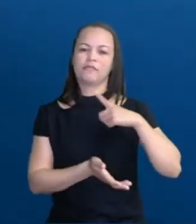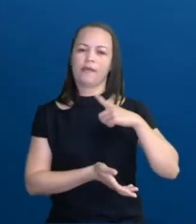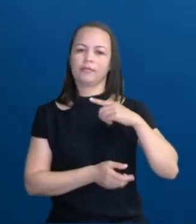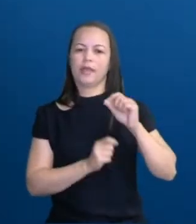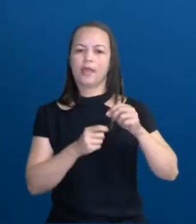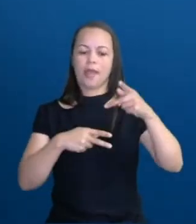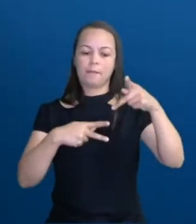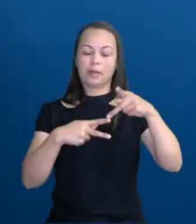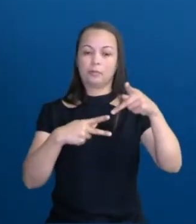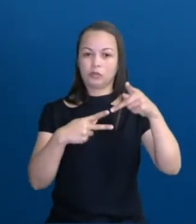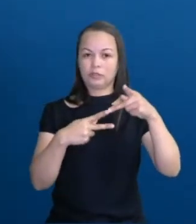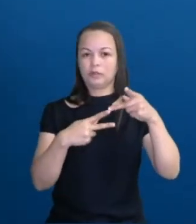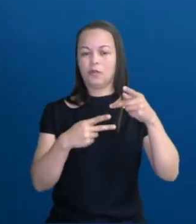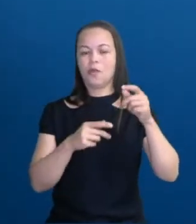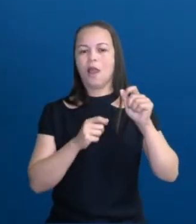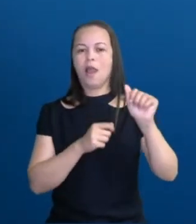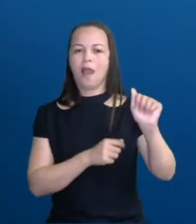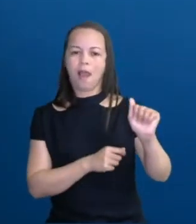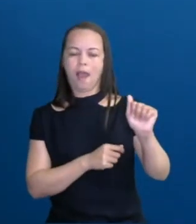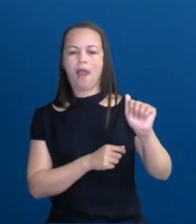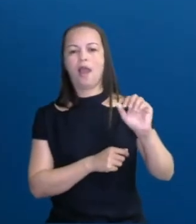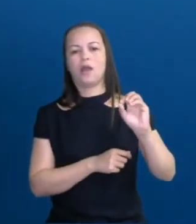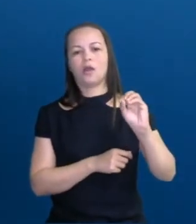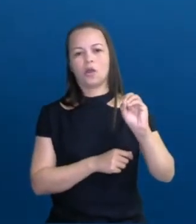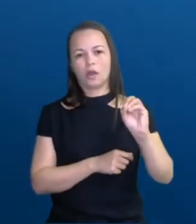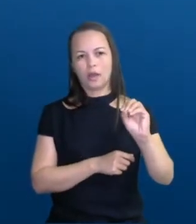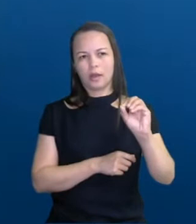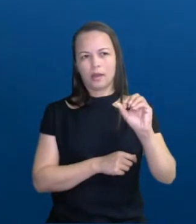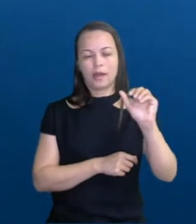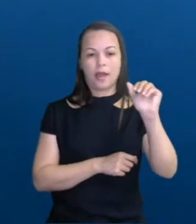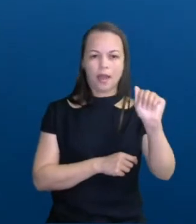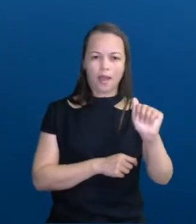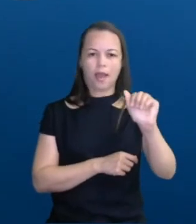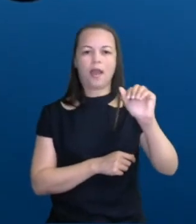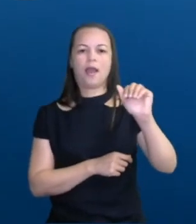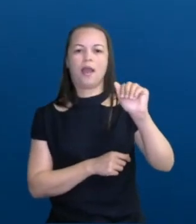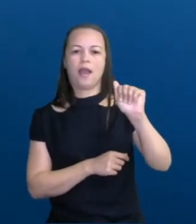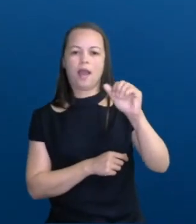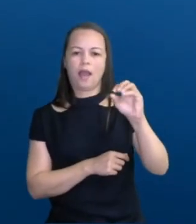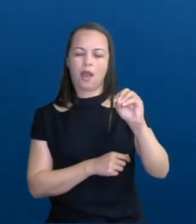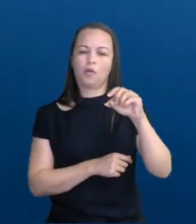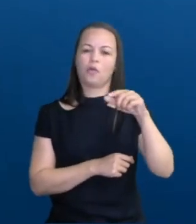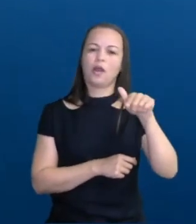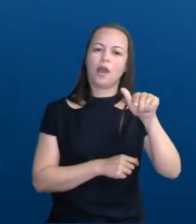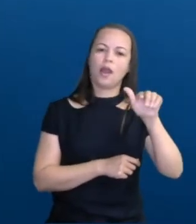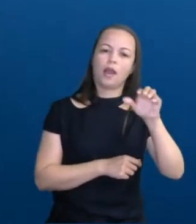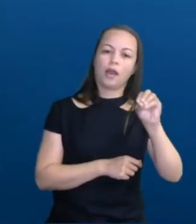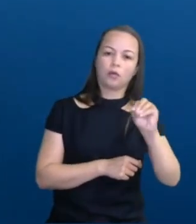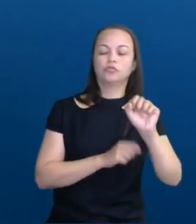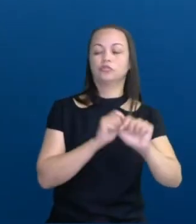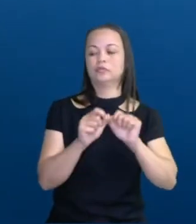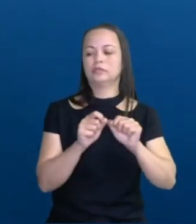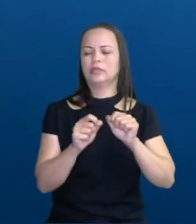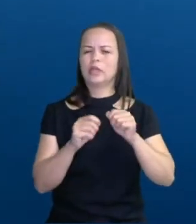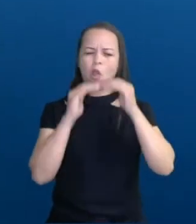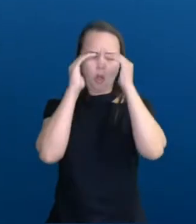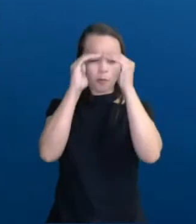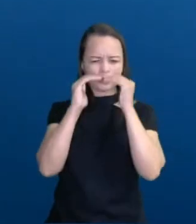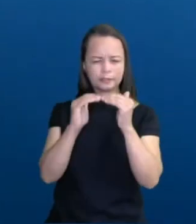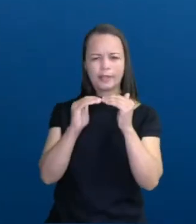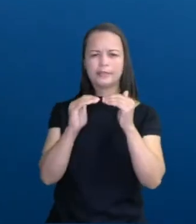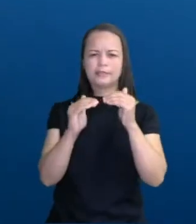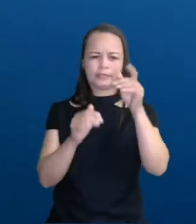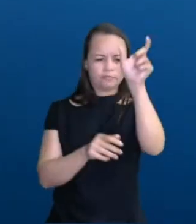aparecer a preposição a aws ou seja quem obedece obedece a alguém